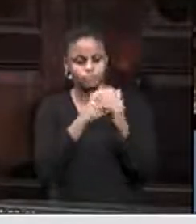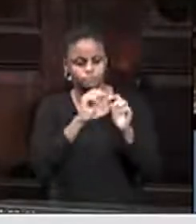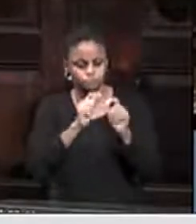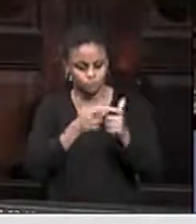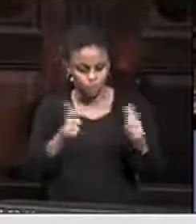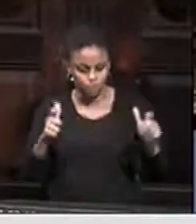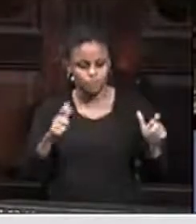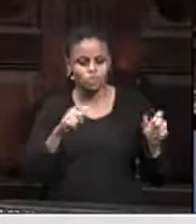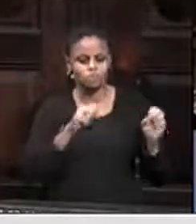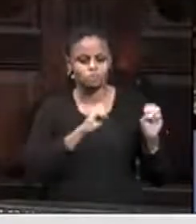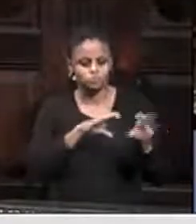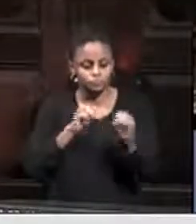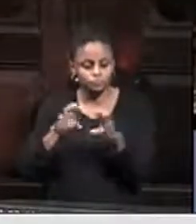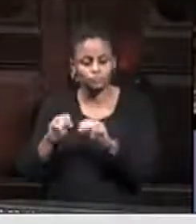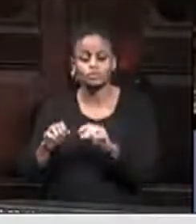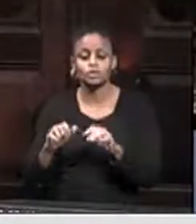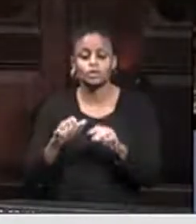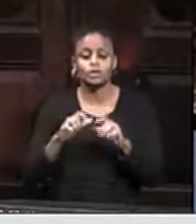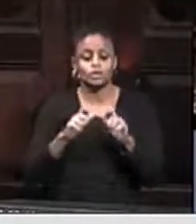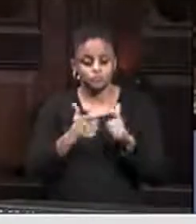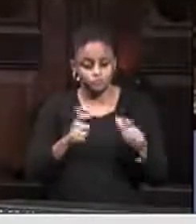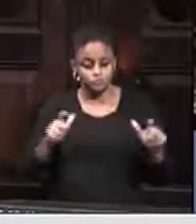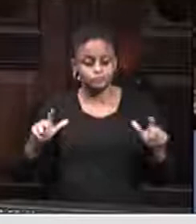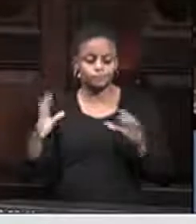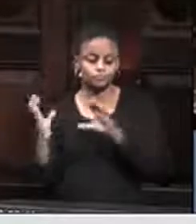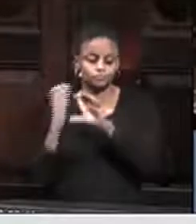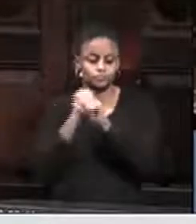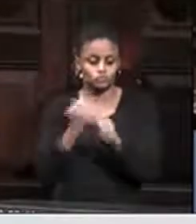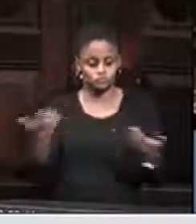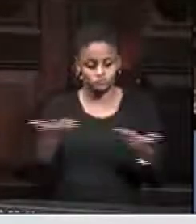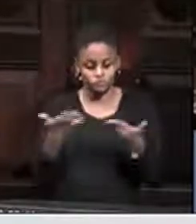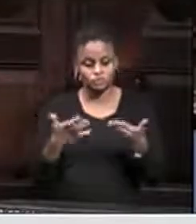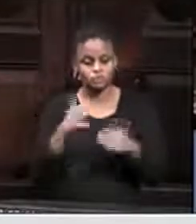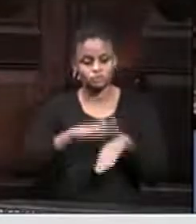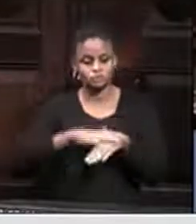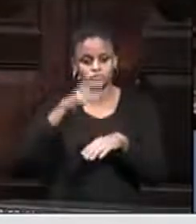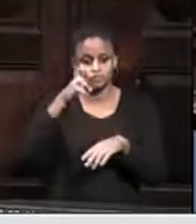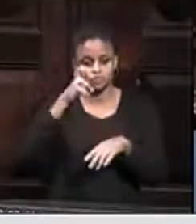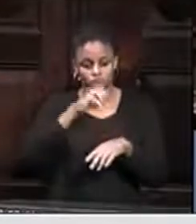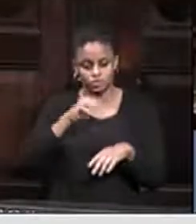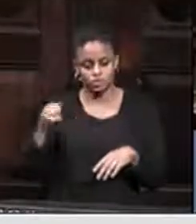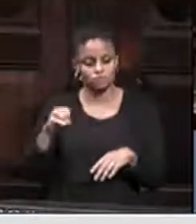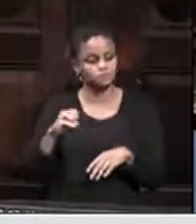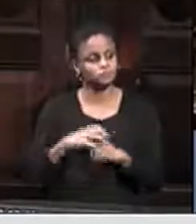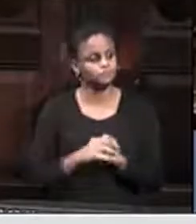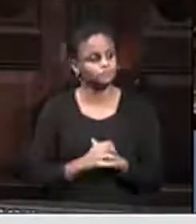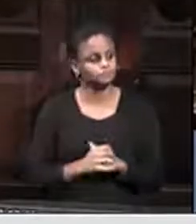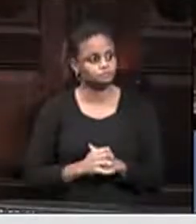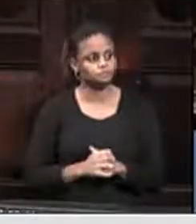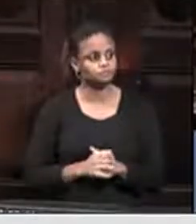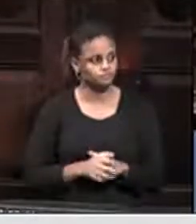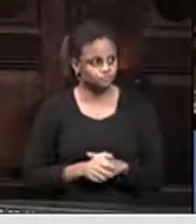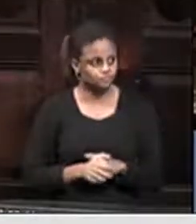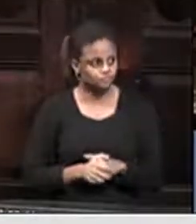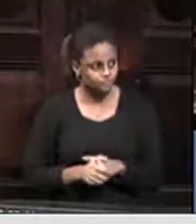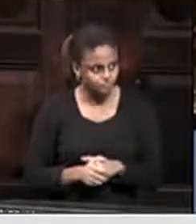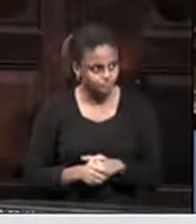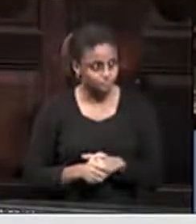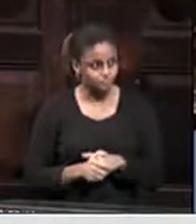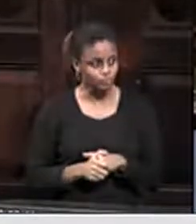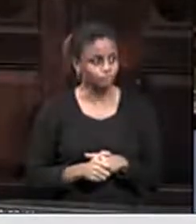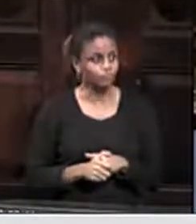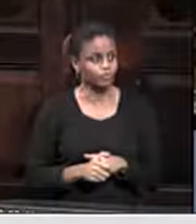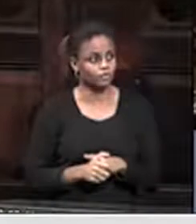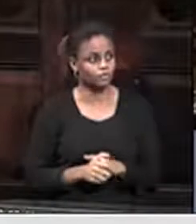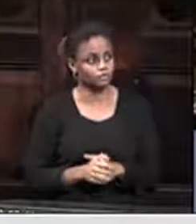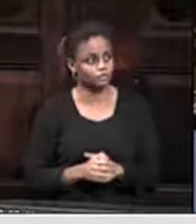Portanto, foi uma expansão sem precedentes de uma rede que começou em 1909 com a iniciativa pioneira de Nilo Peçanha na